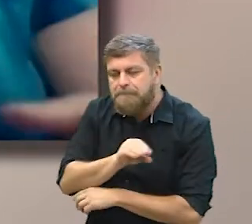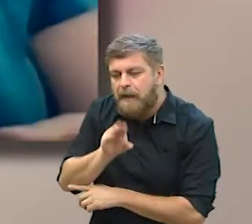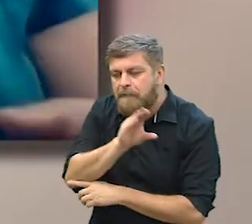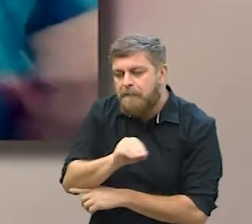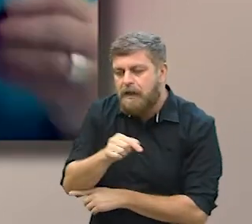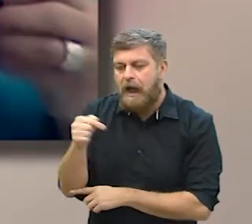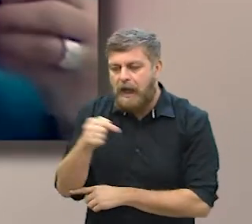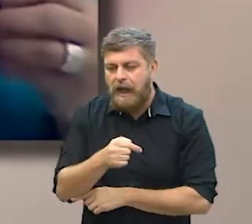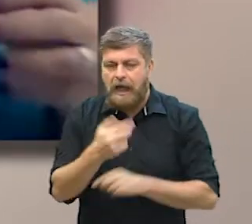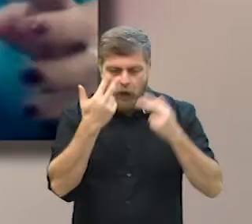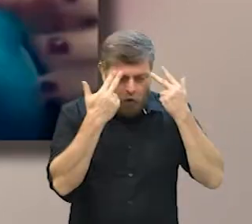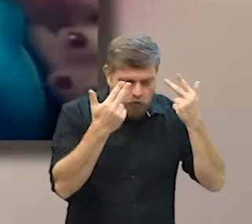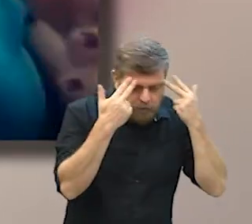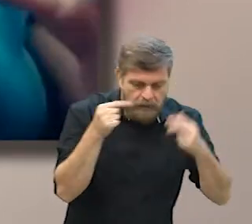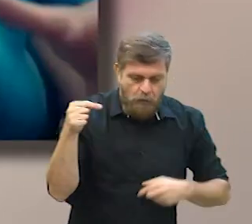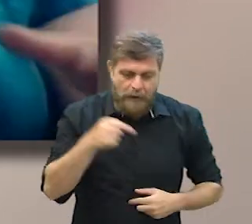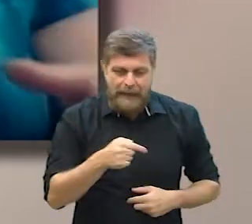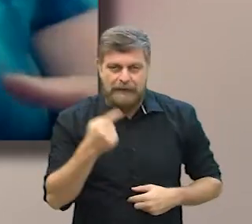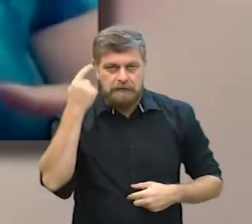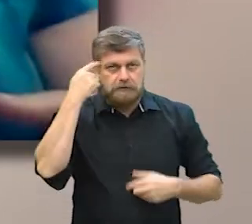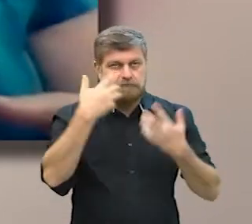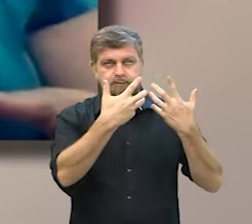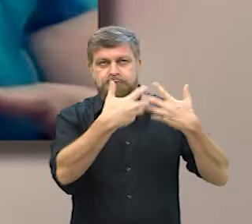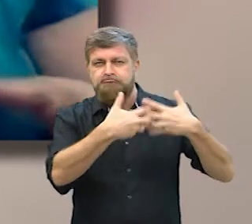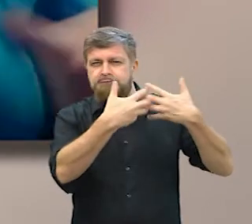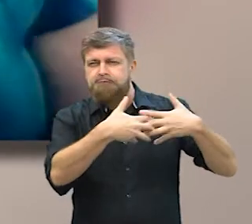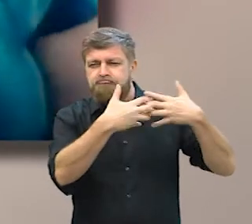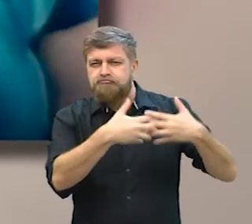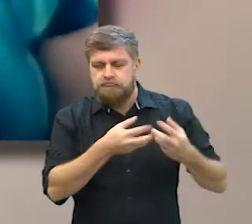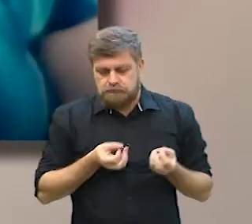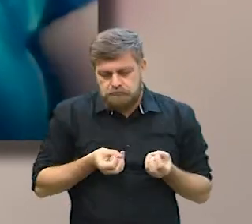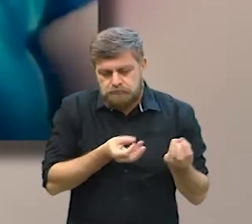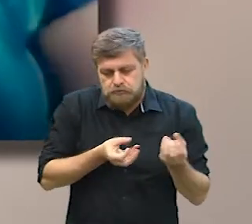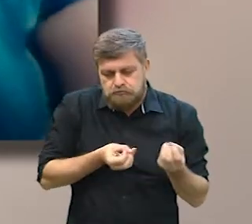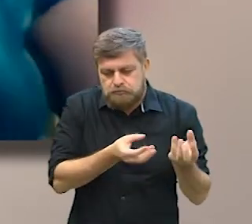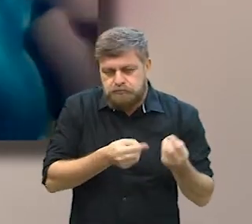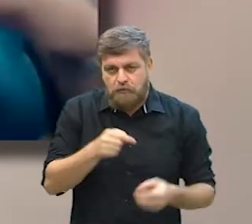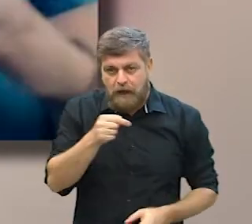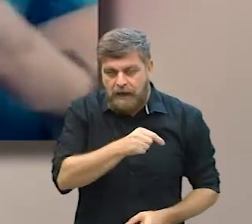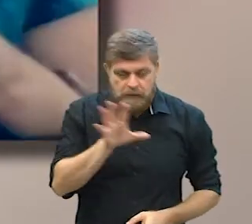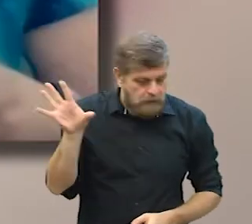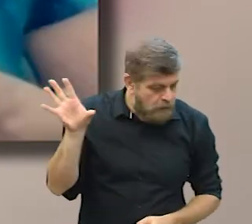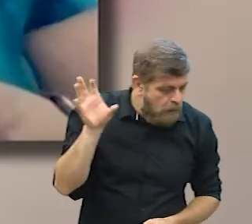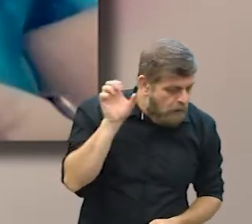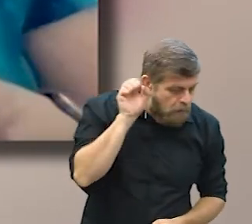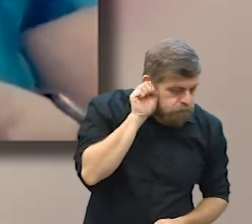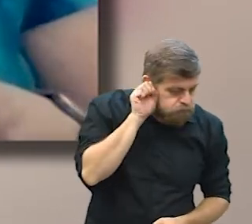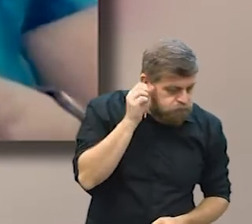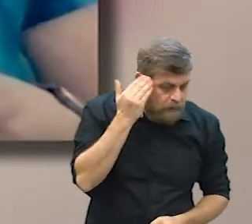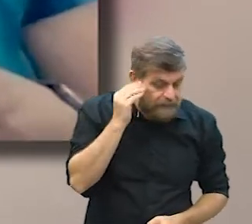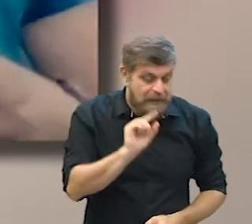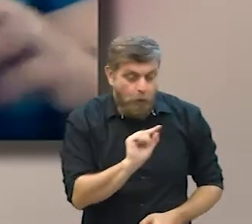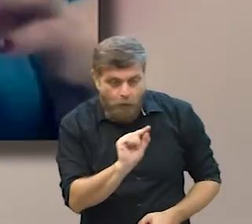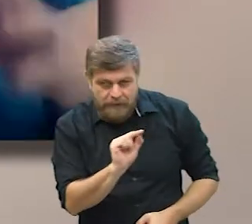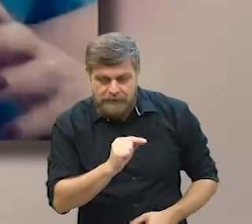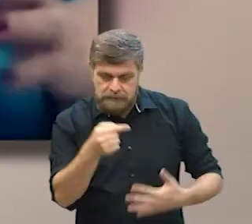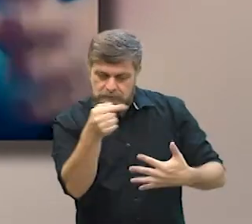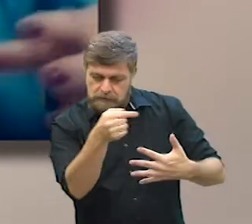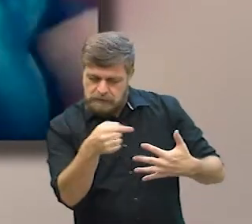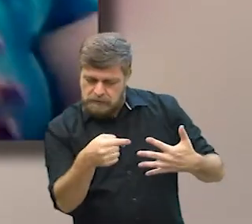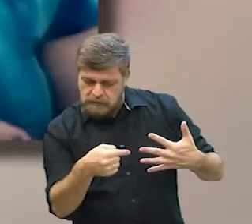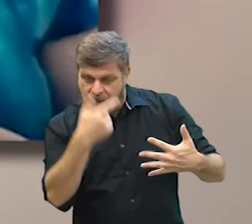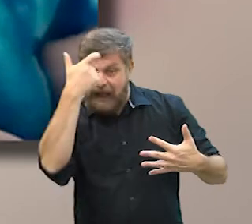que estar verbalizando, como que ela tem que estar compreendendo, né, as informações auditivas vindas do meio. Então,